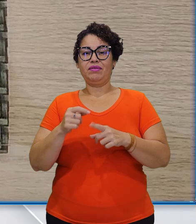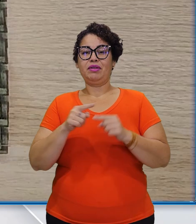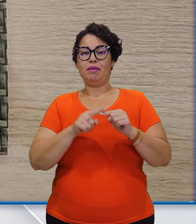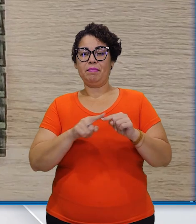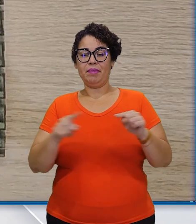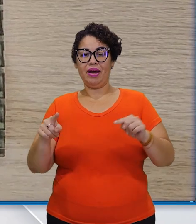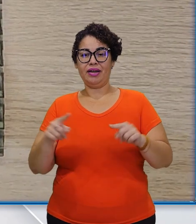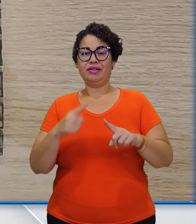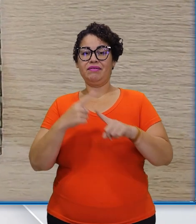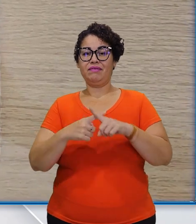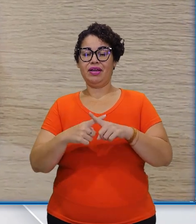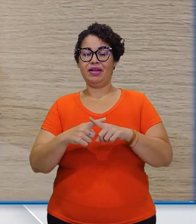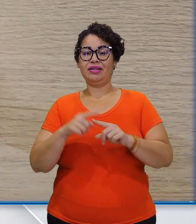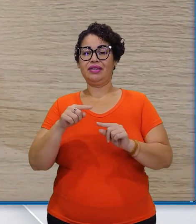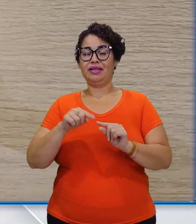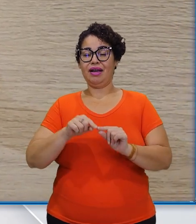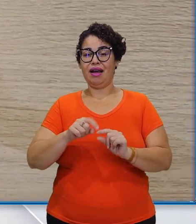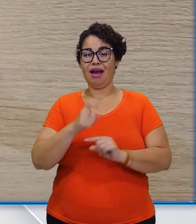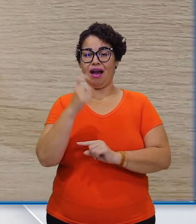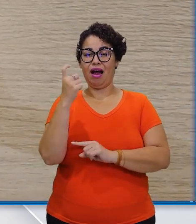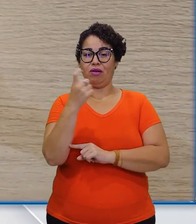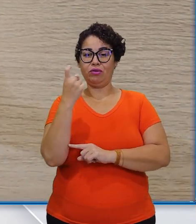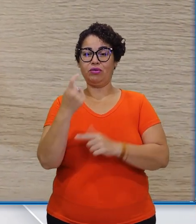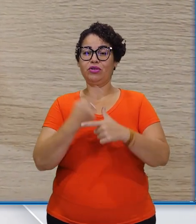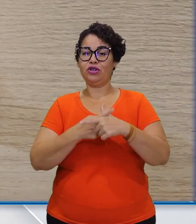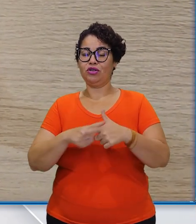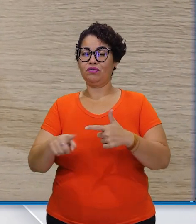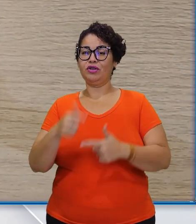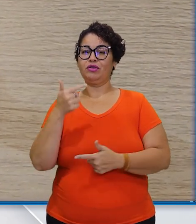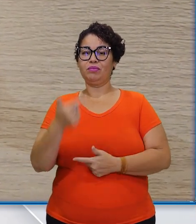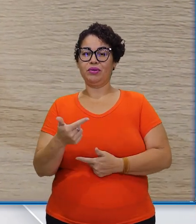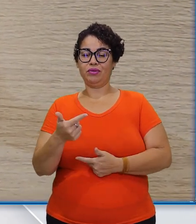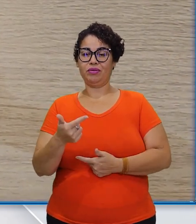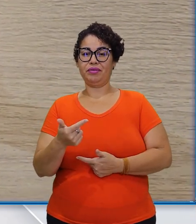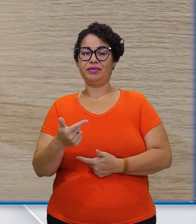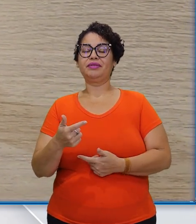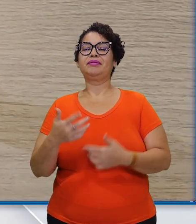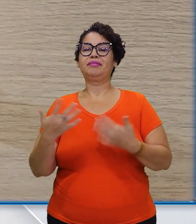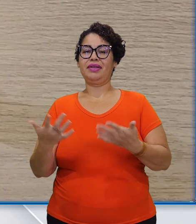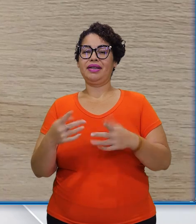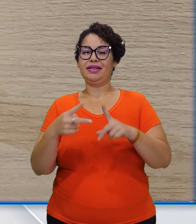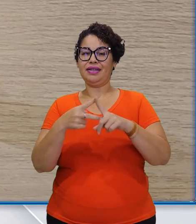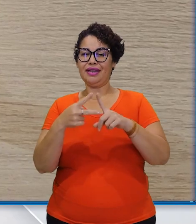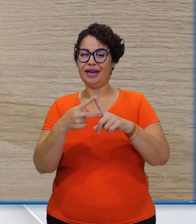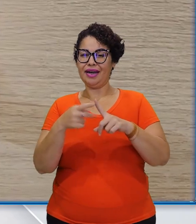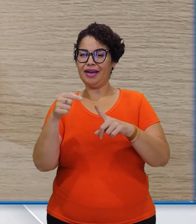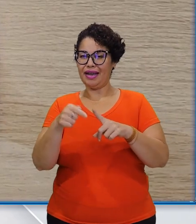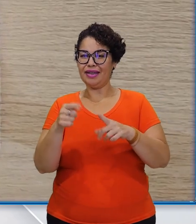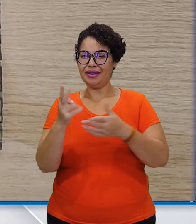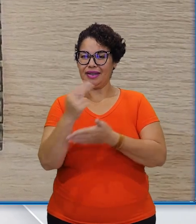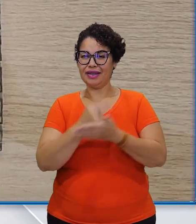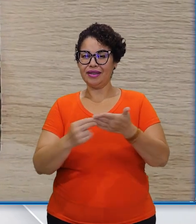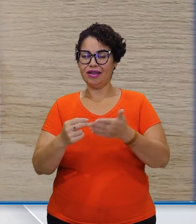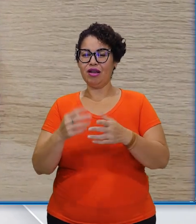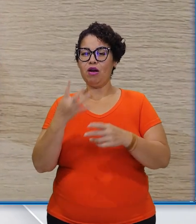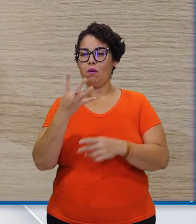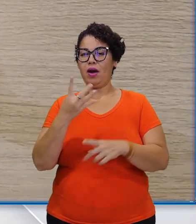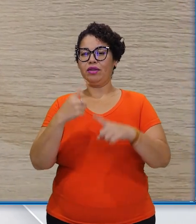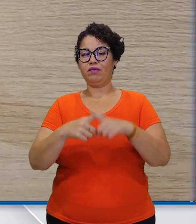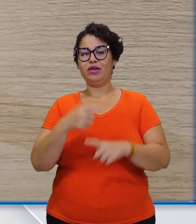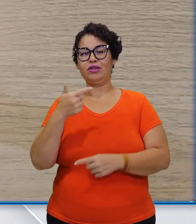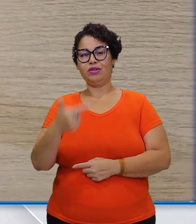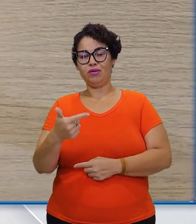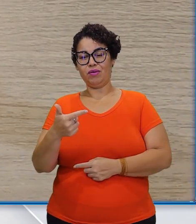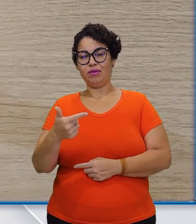fazemos base vezes altura dividido por 2. No caso desse triângulo em específico, 4